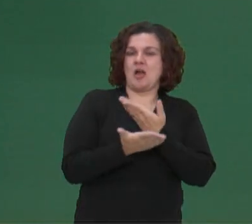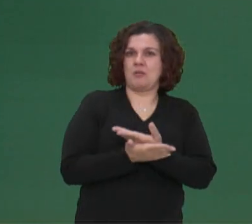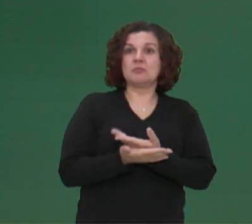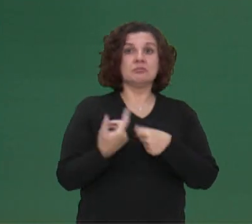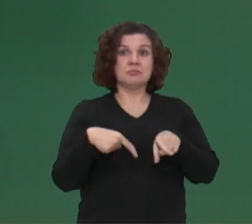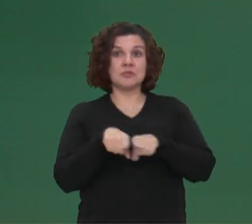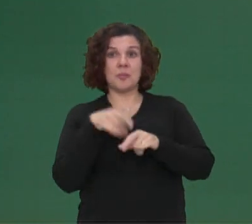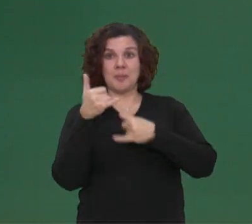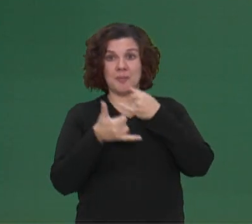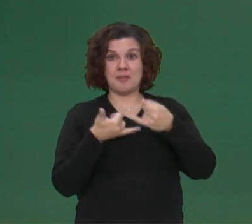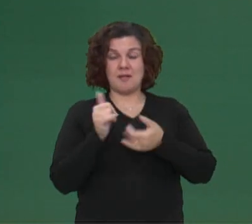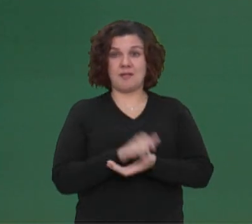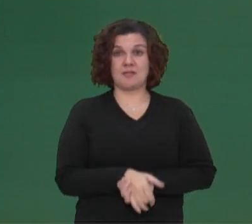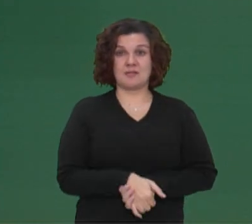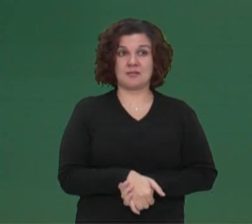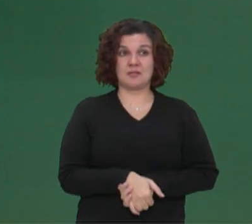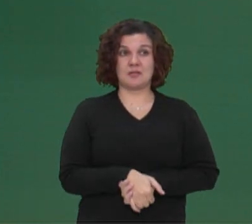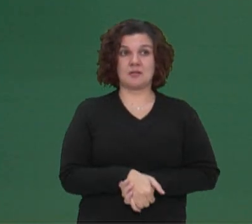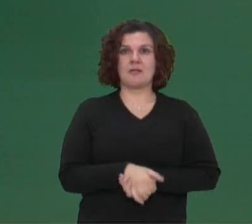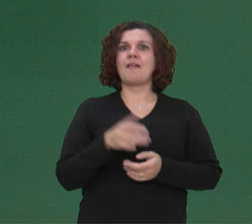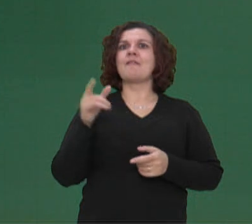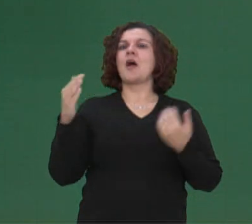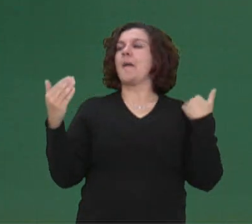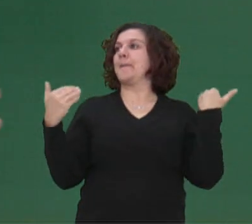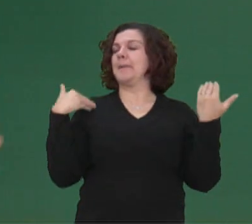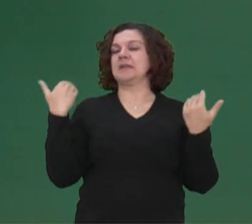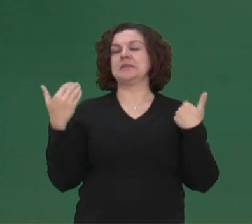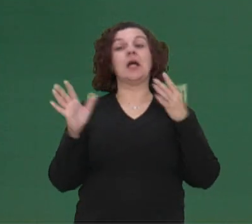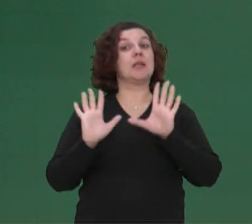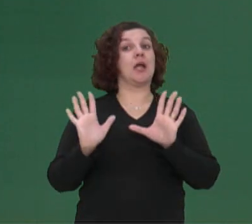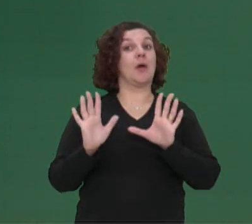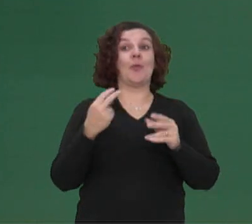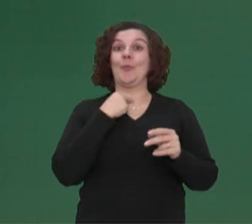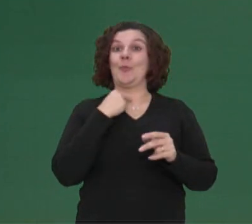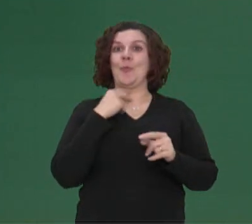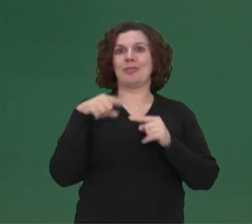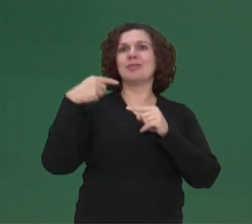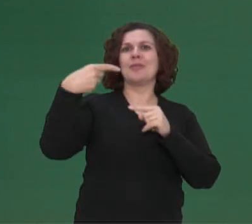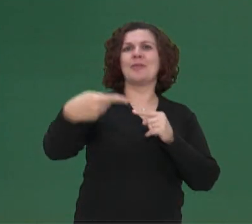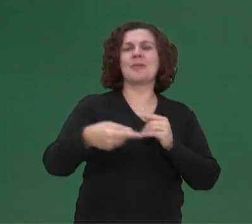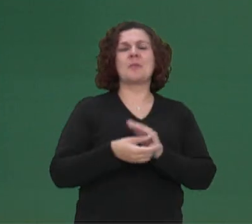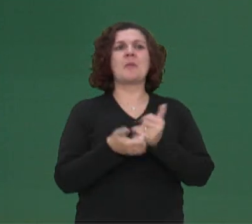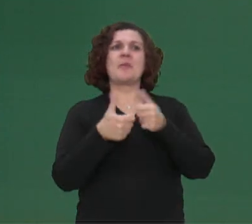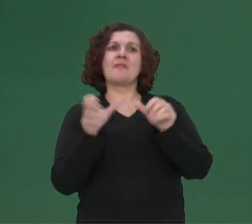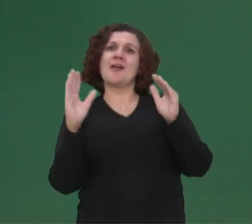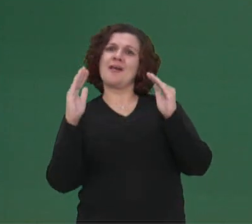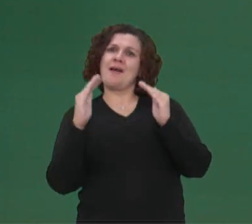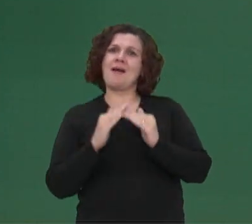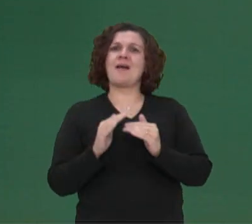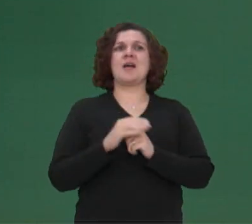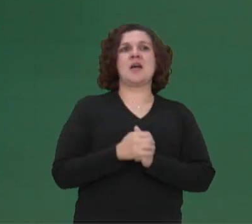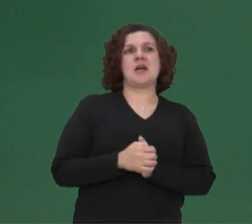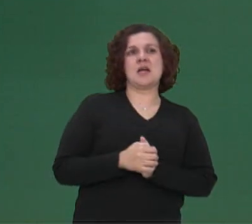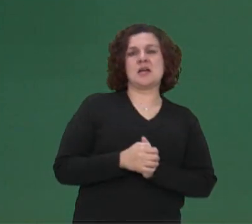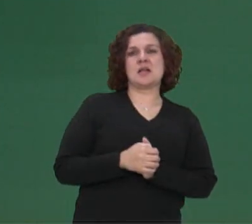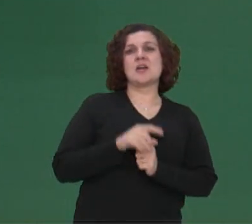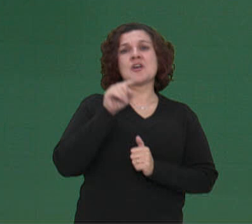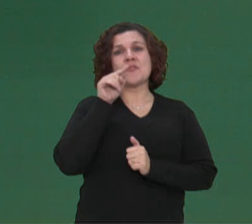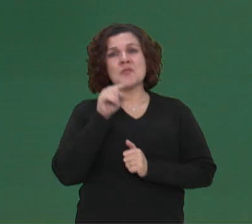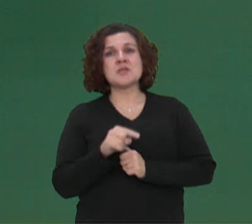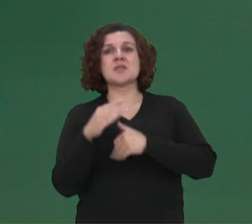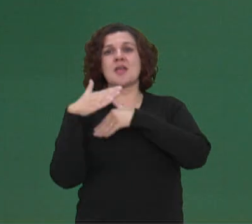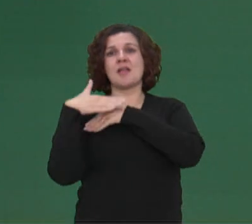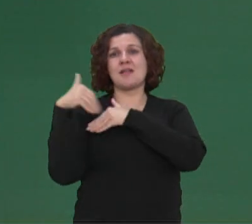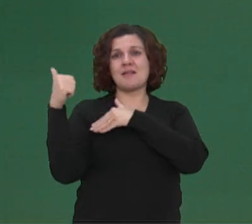brincar. Isso. Ir no parque. Não, no parque não pode. Mas em casa, cara. Você, minha querida e meu